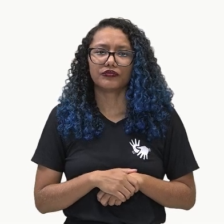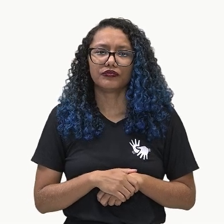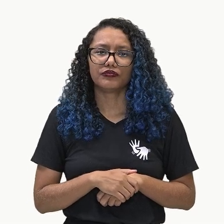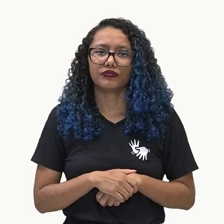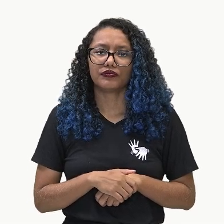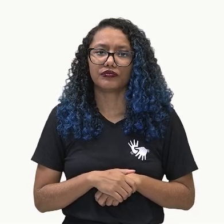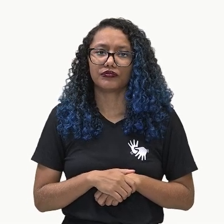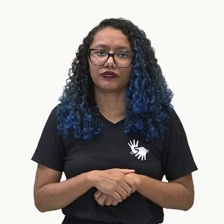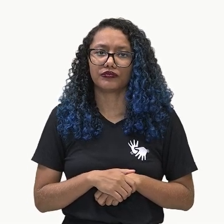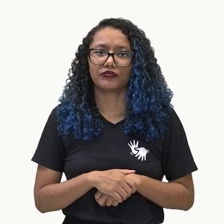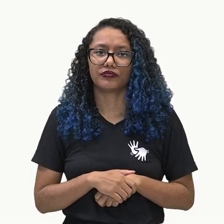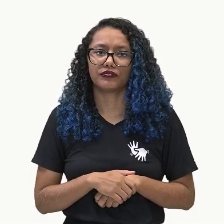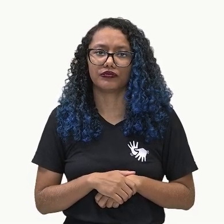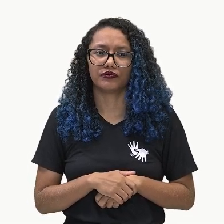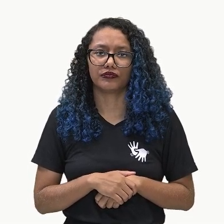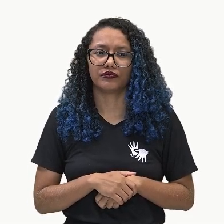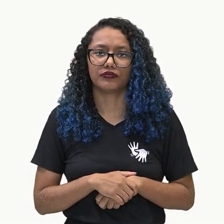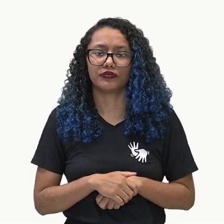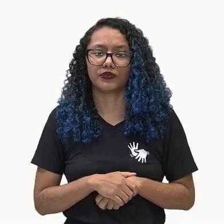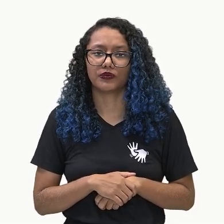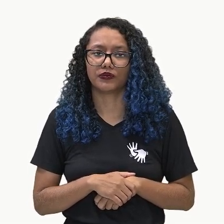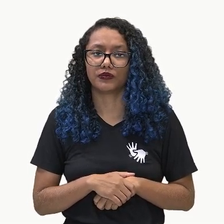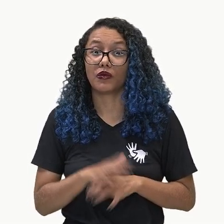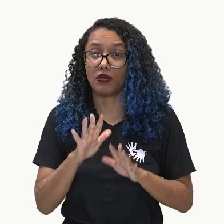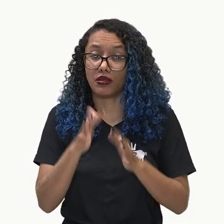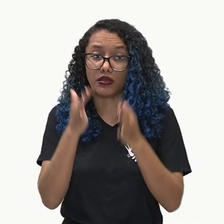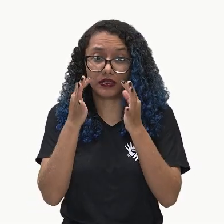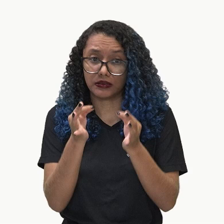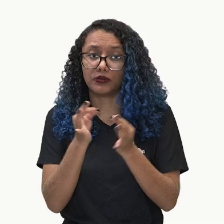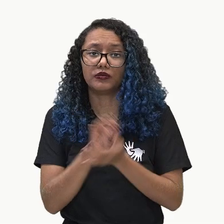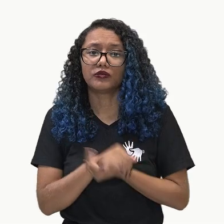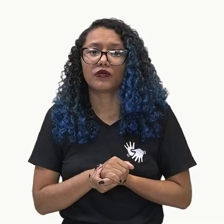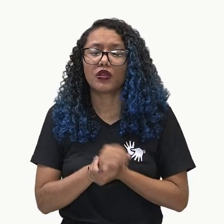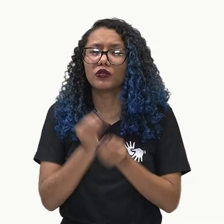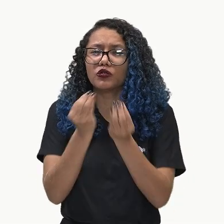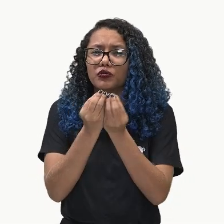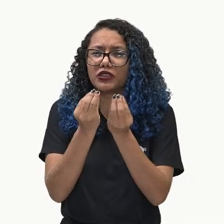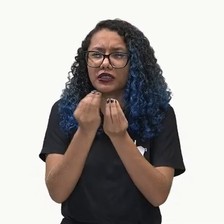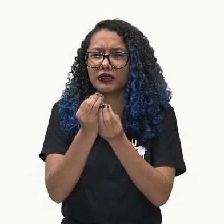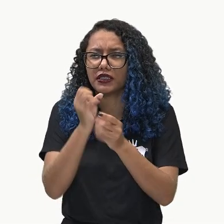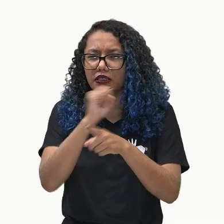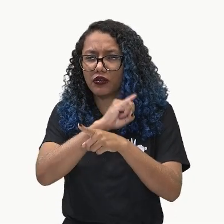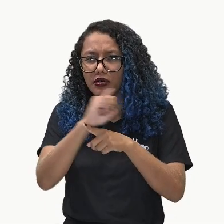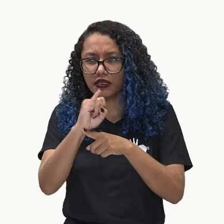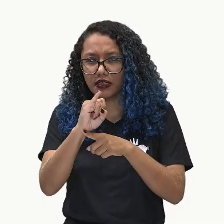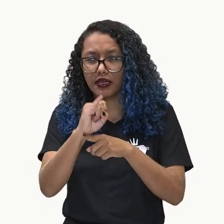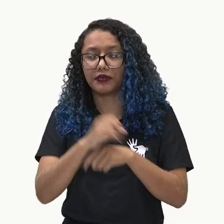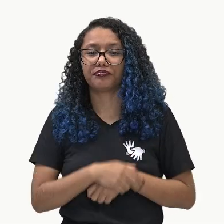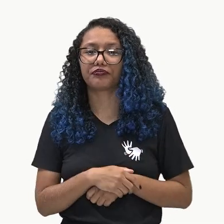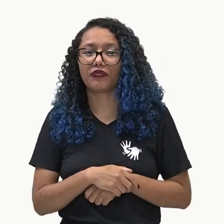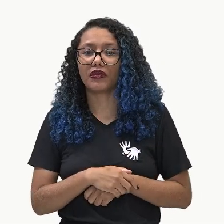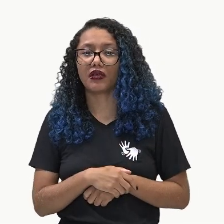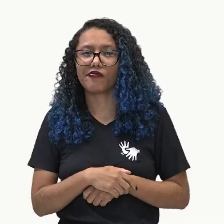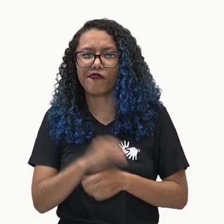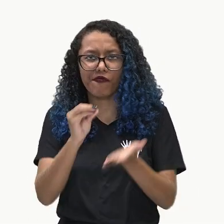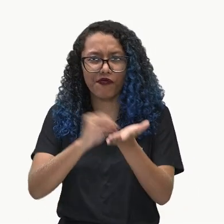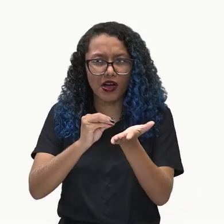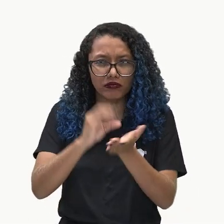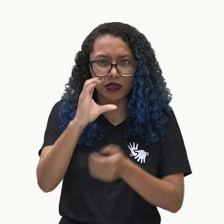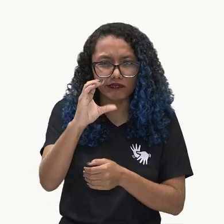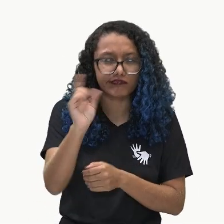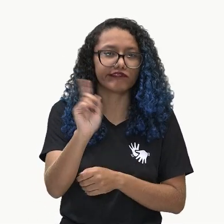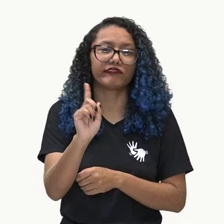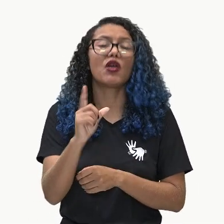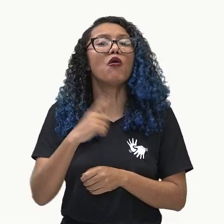aí, substâncias inorgânicas não quer dizer que não possa ter o carbono. Significa